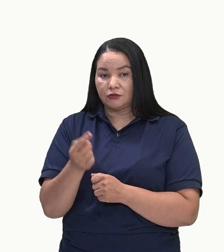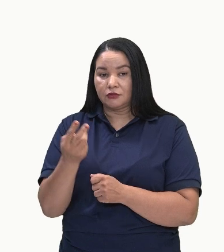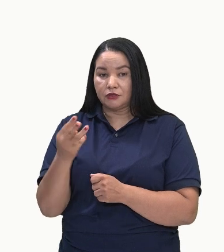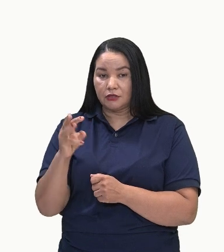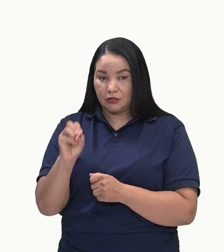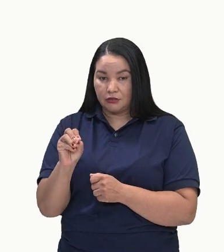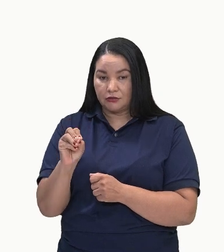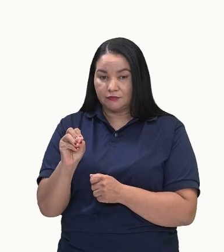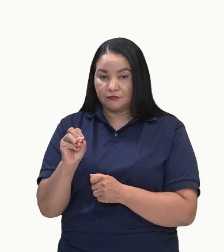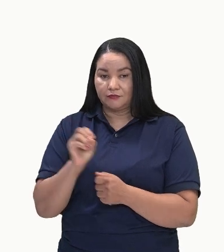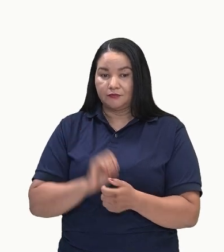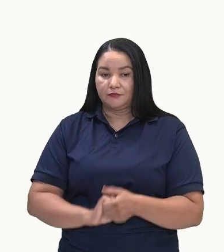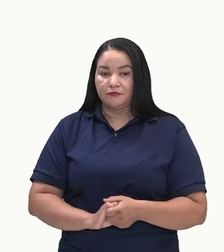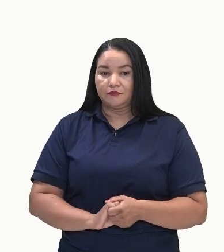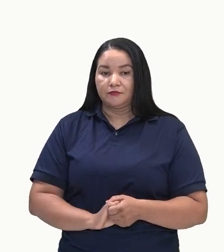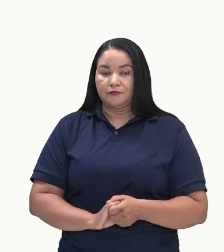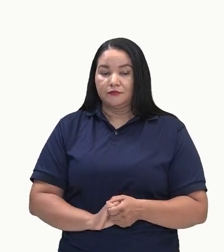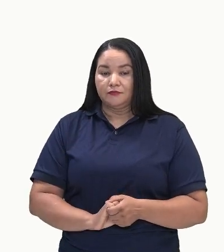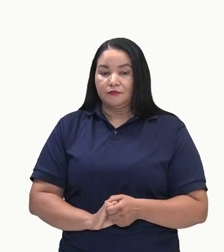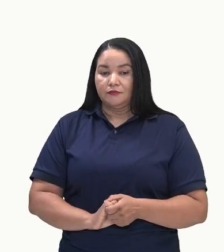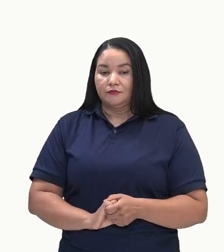18,30, ou simplesmente